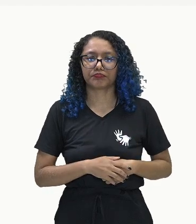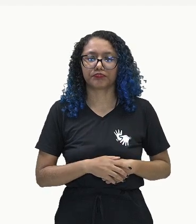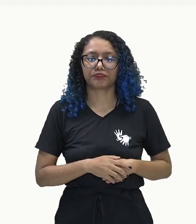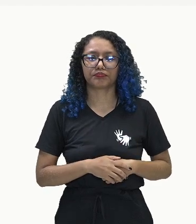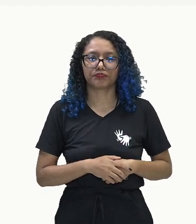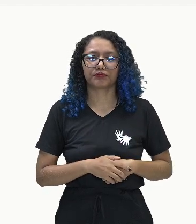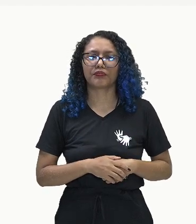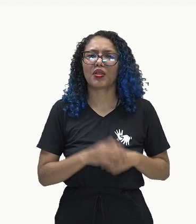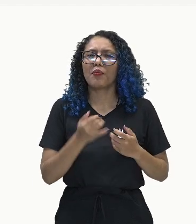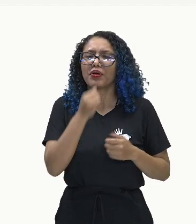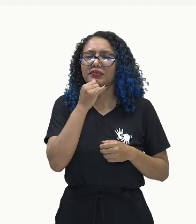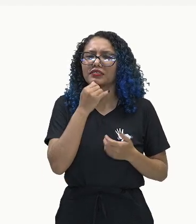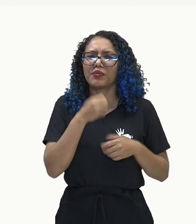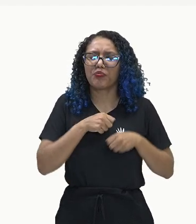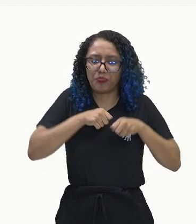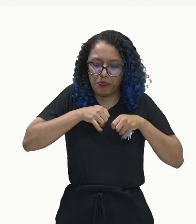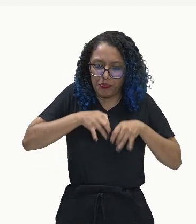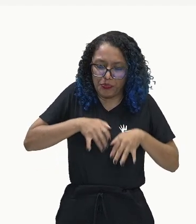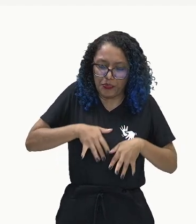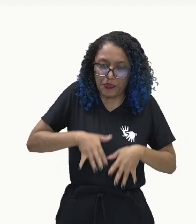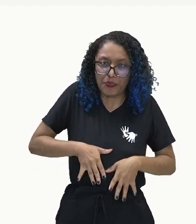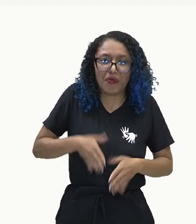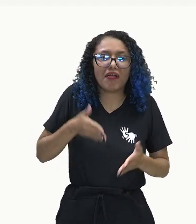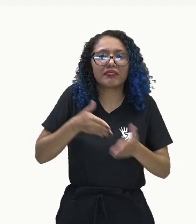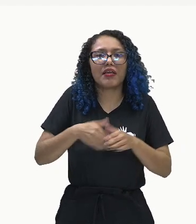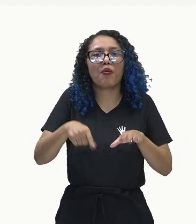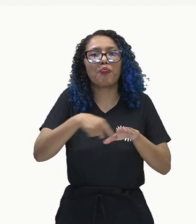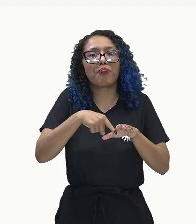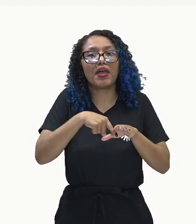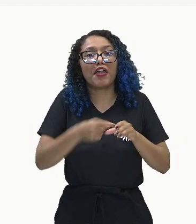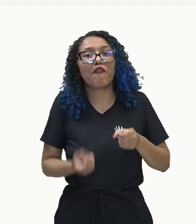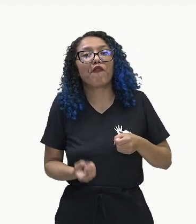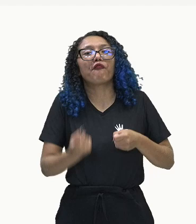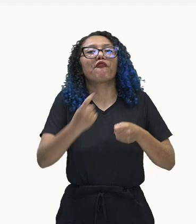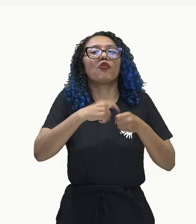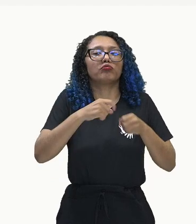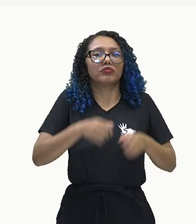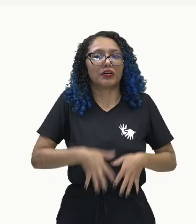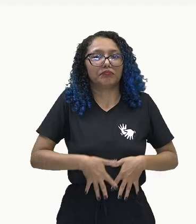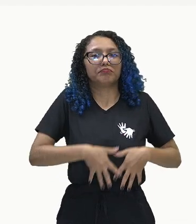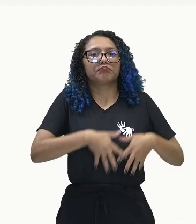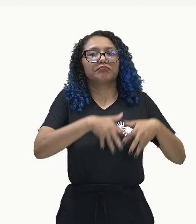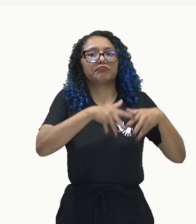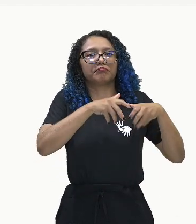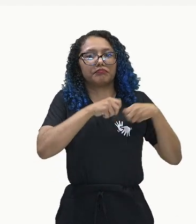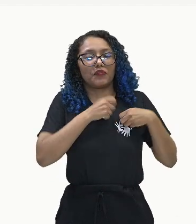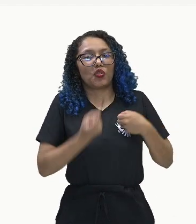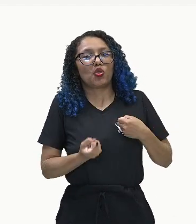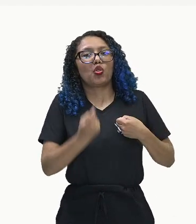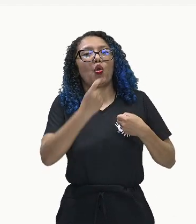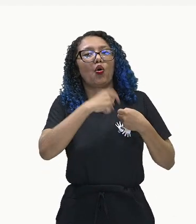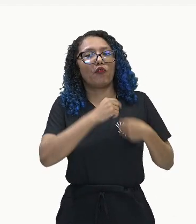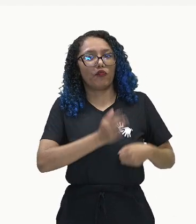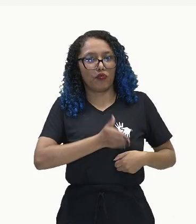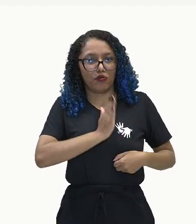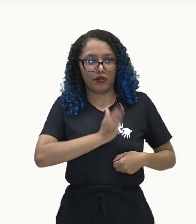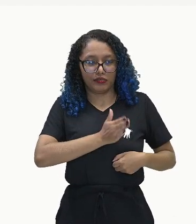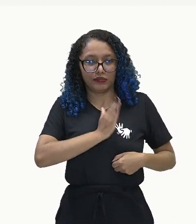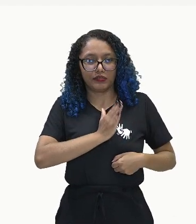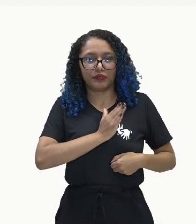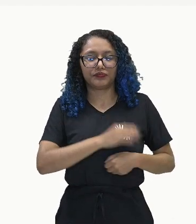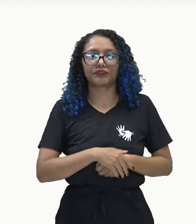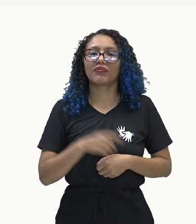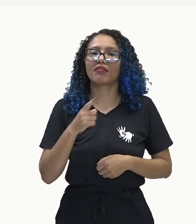ir até o pé e depois voltar, né? Também em direção ao coração. Esse coração ele é dividido